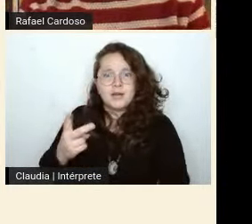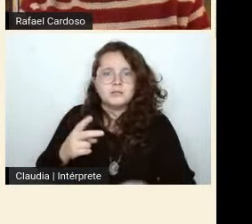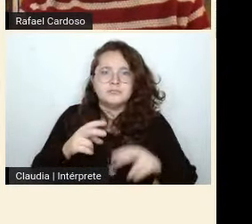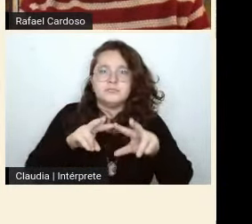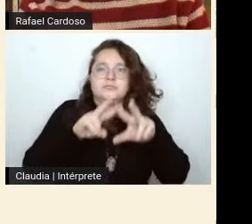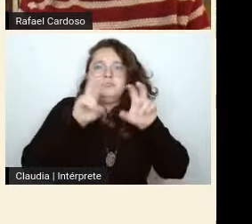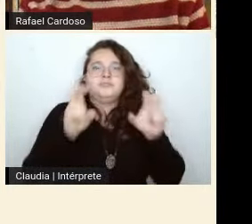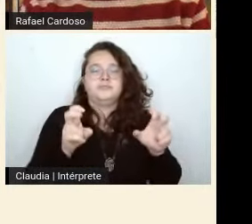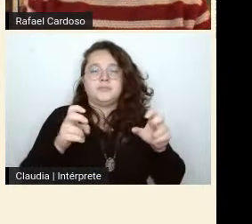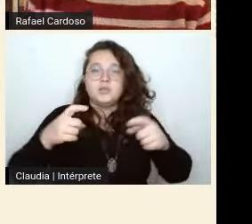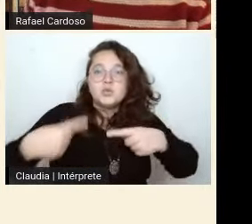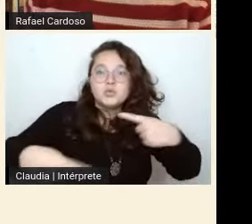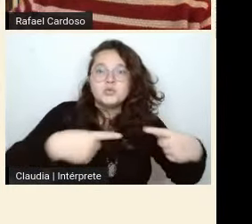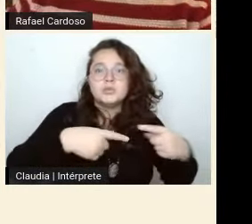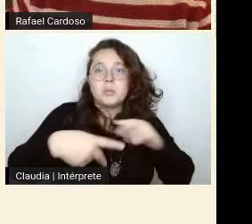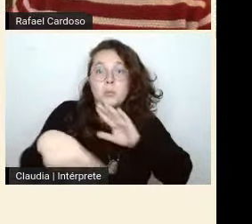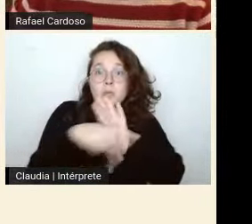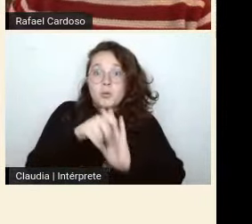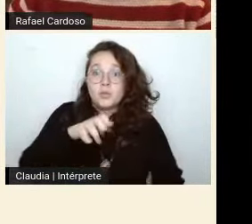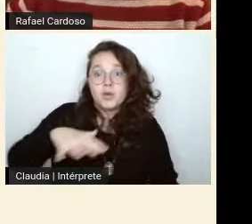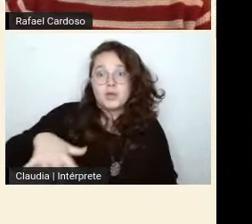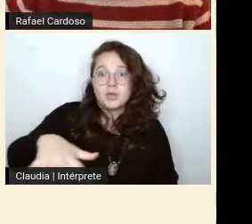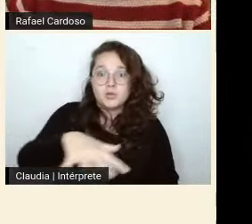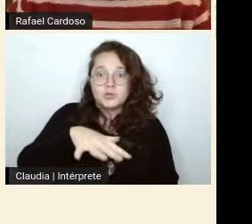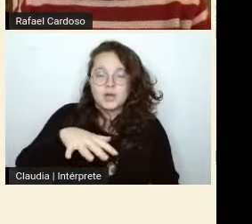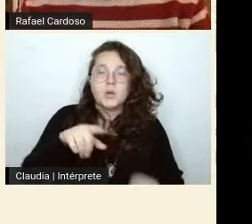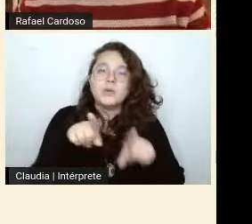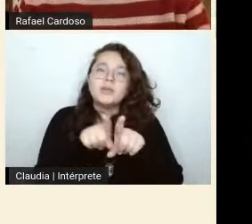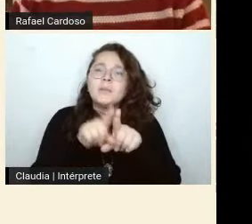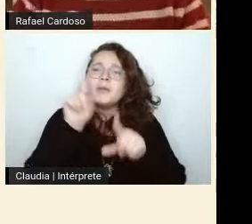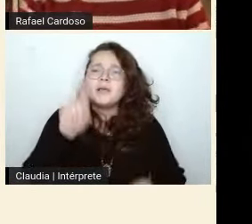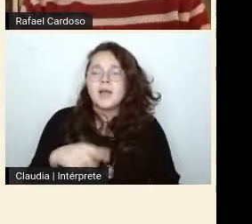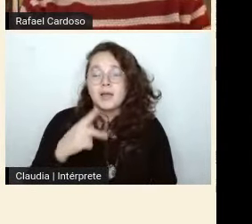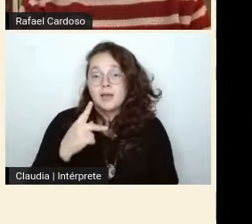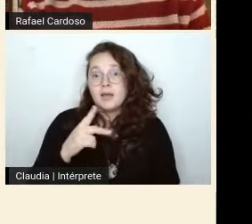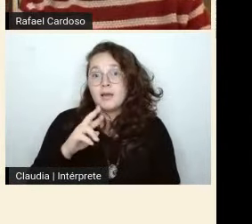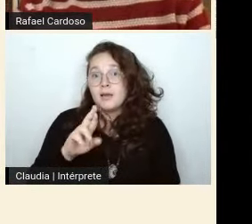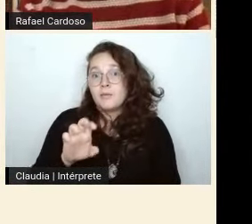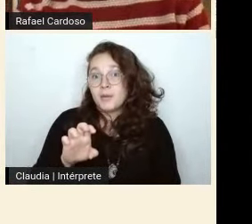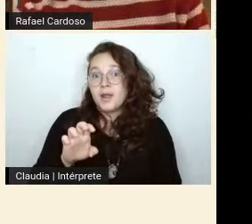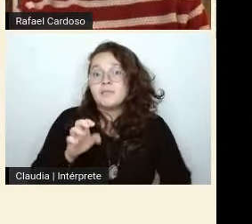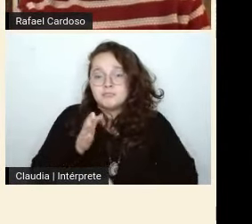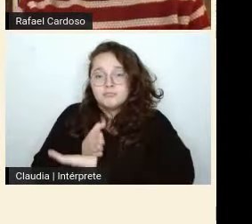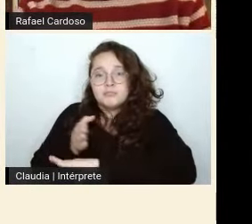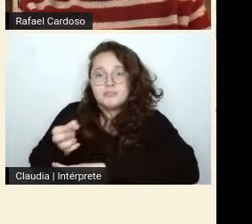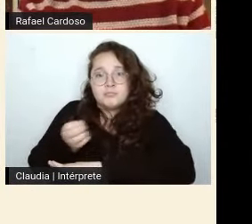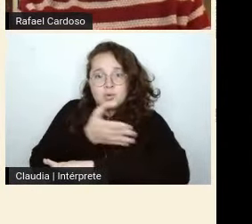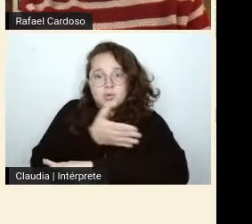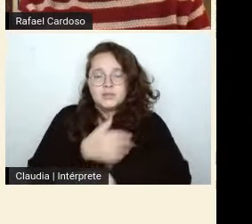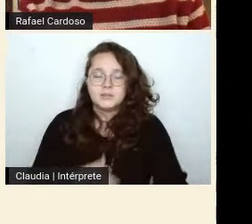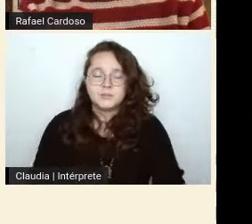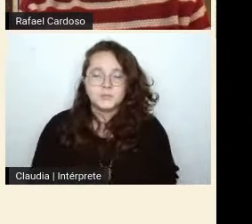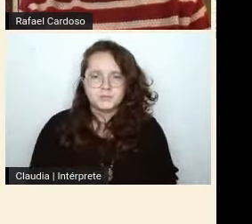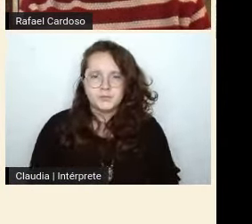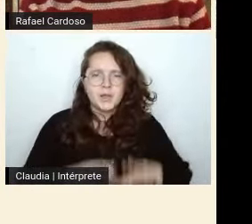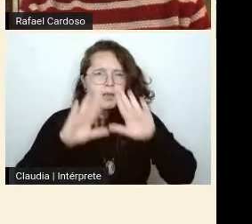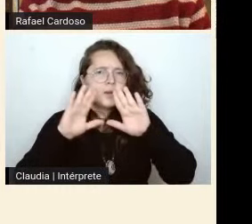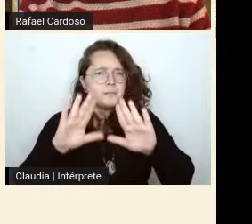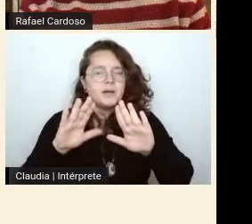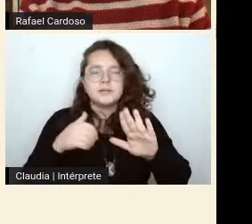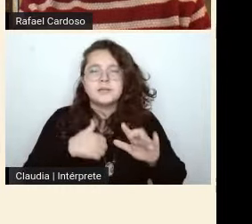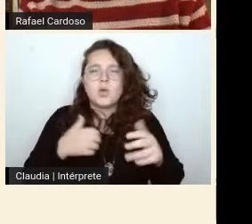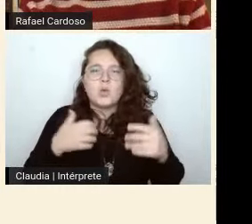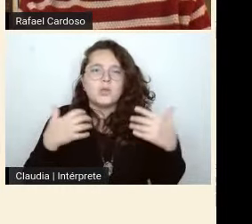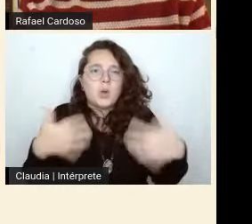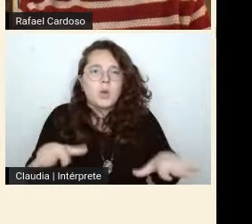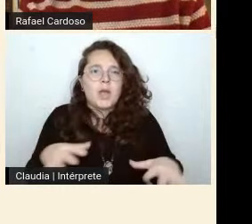do regional, ou pior ainda, do pré-modernismo. O que me interessa aqui não é pôr em xeque a falsidade